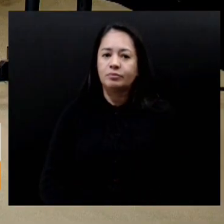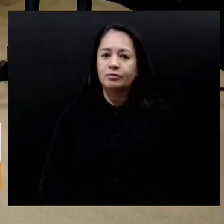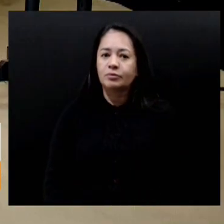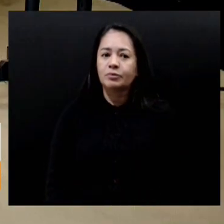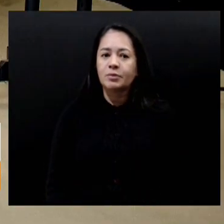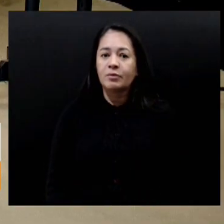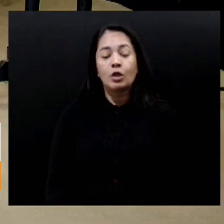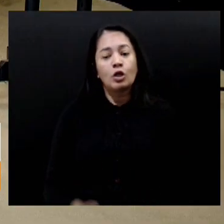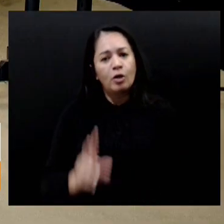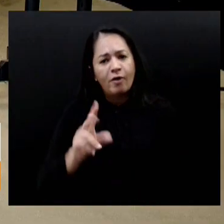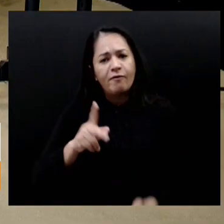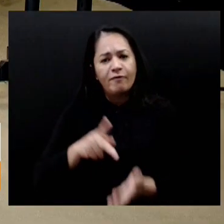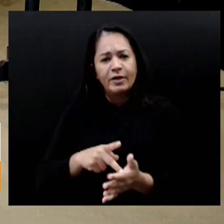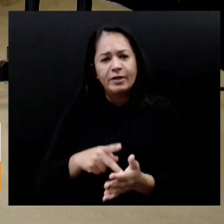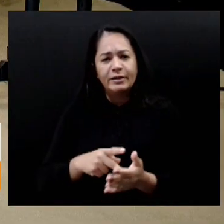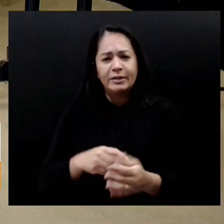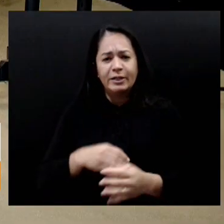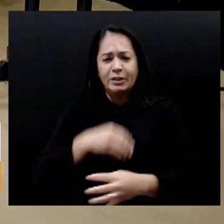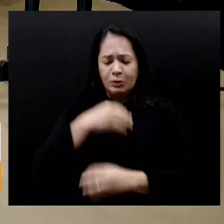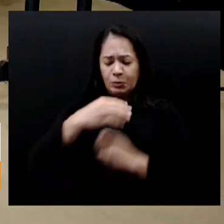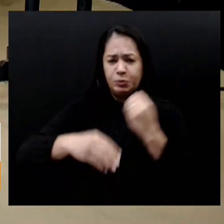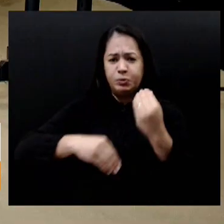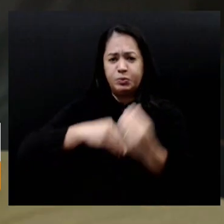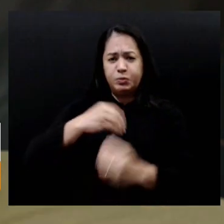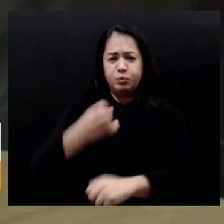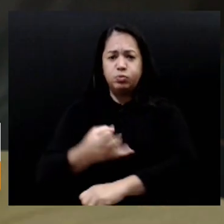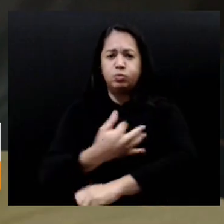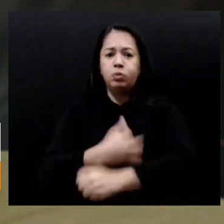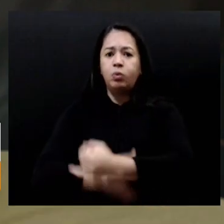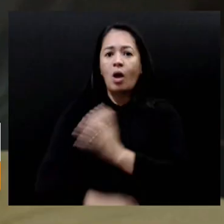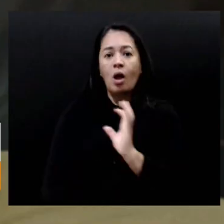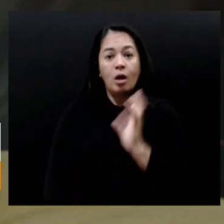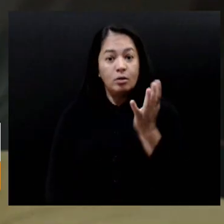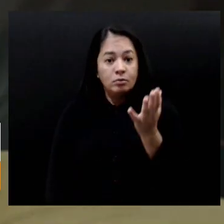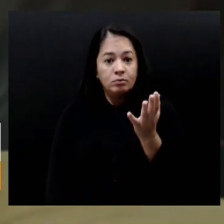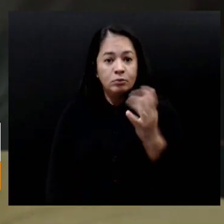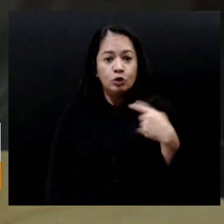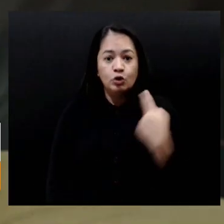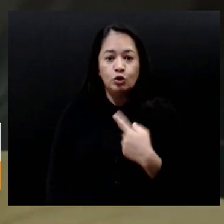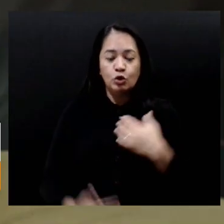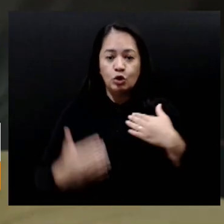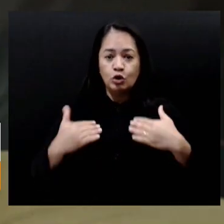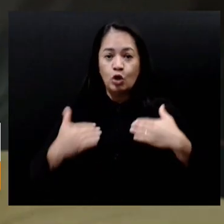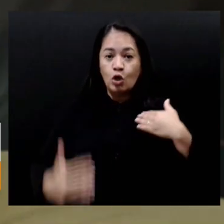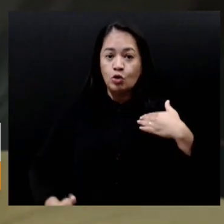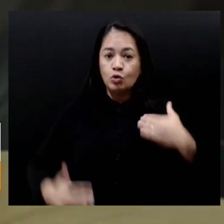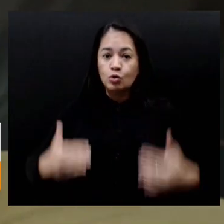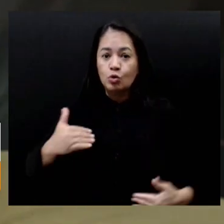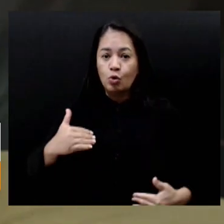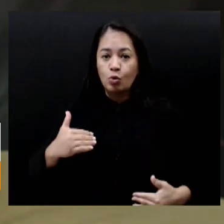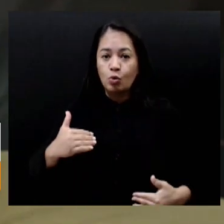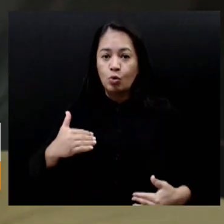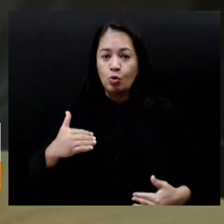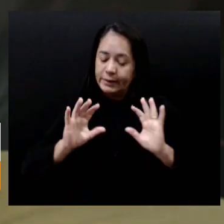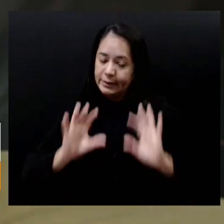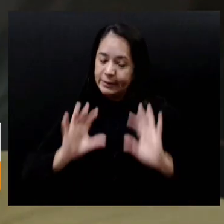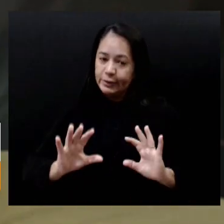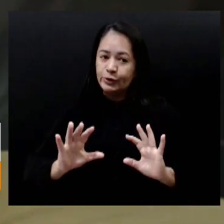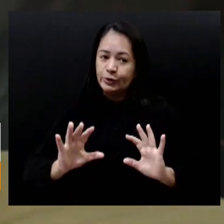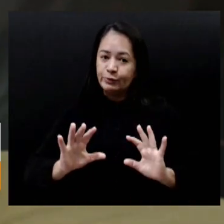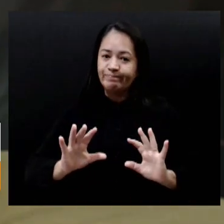de emoções que acontece, né, no nosso corpo, e isso pode